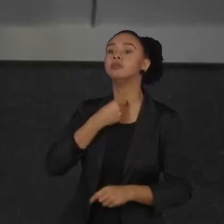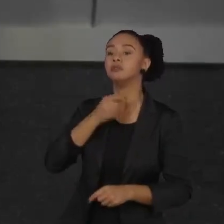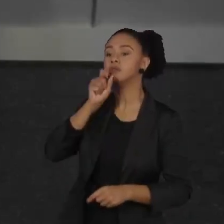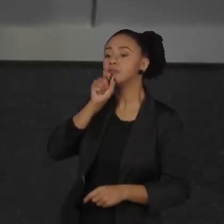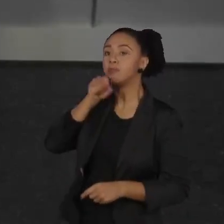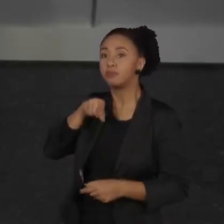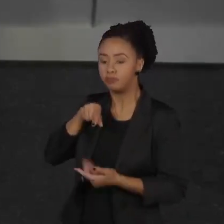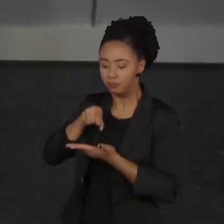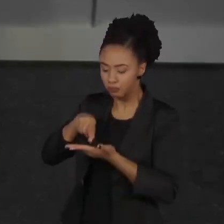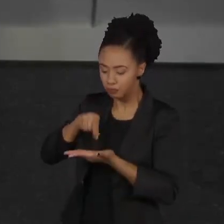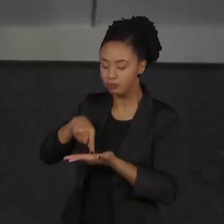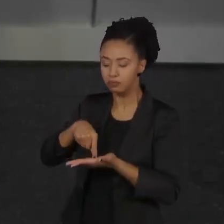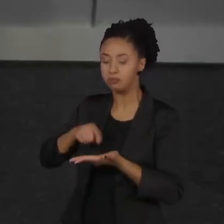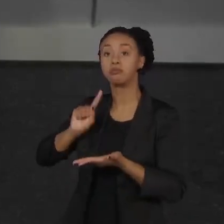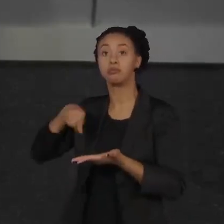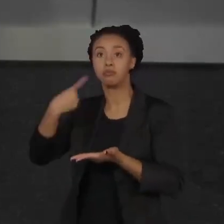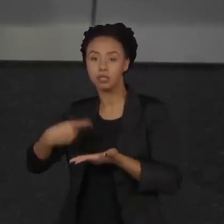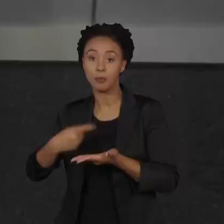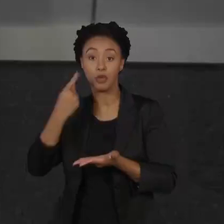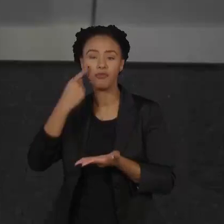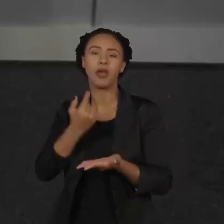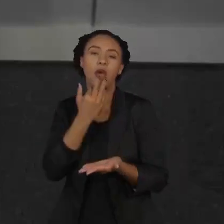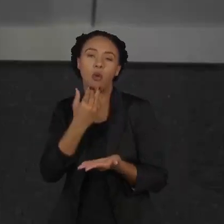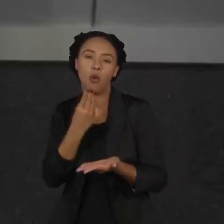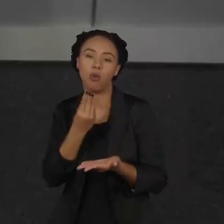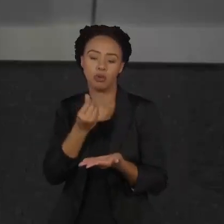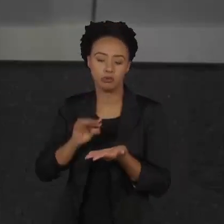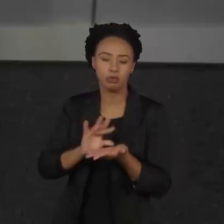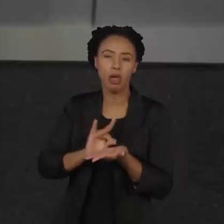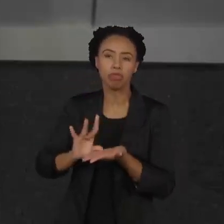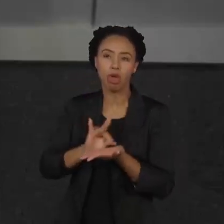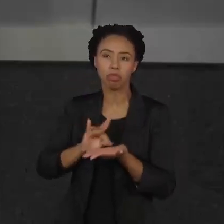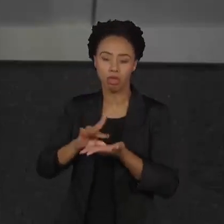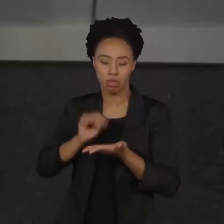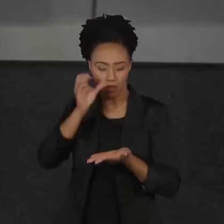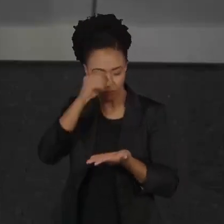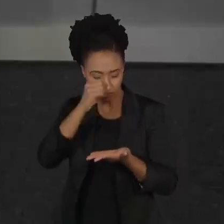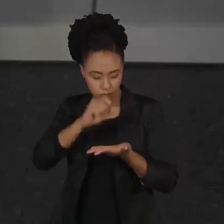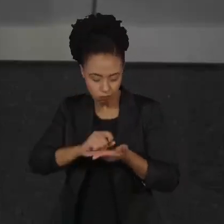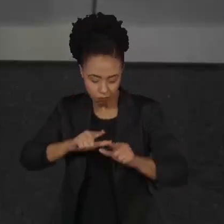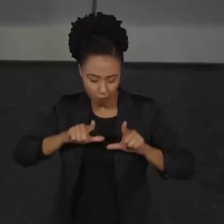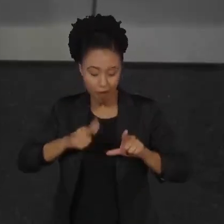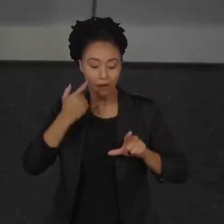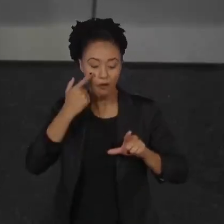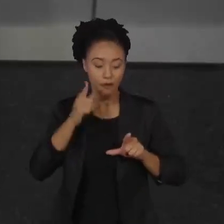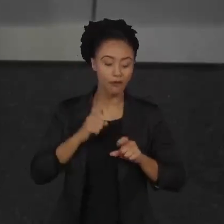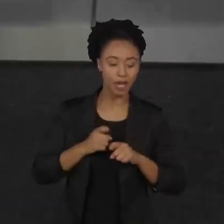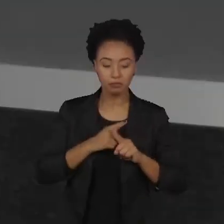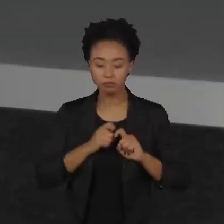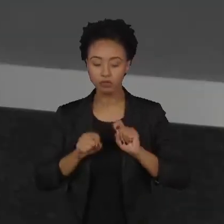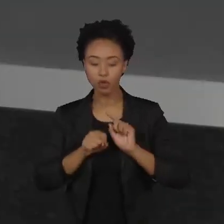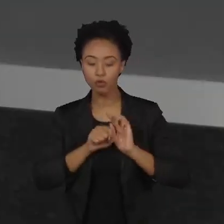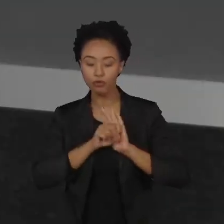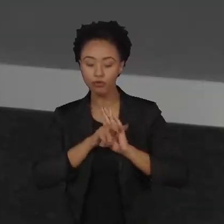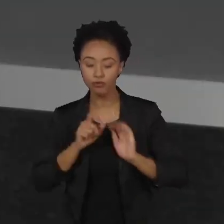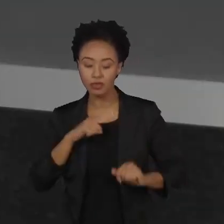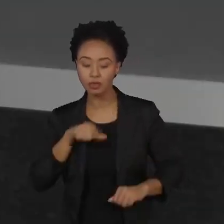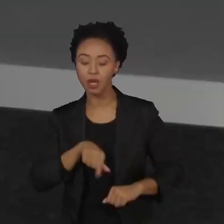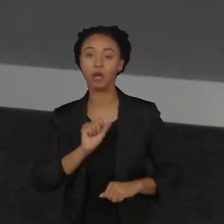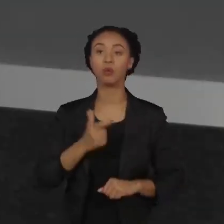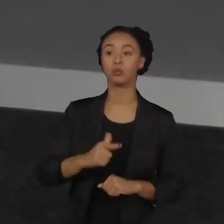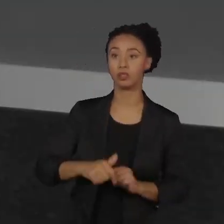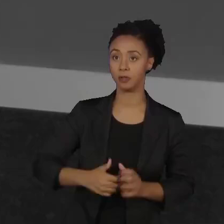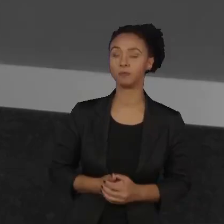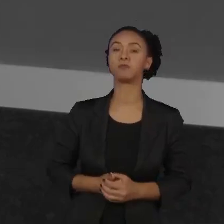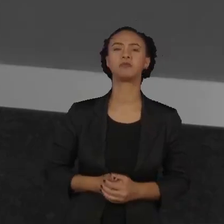então, uma pesquisa, uma coloração específica para buscar o bacilo de Koch, buscar o bacilo da tuberculose. O senhor já disse